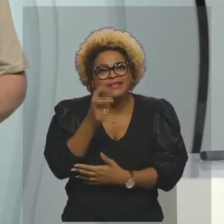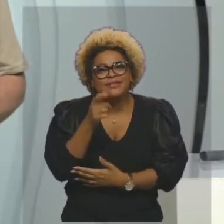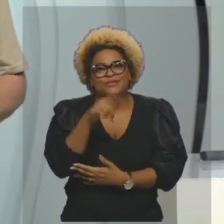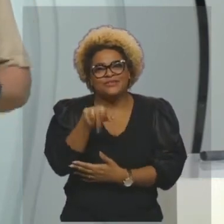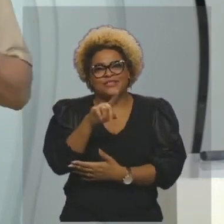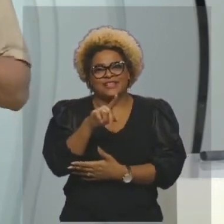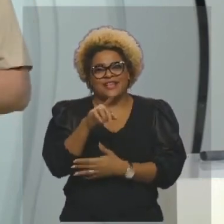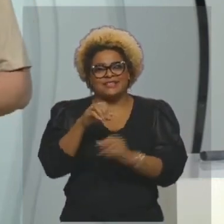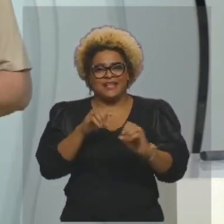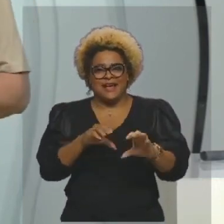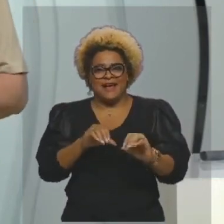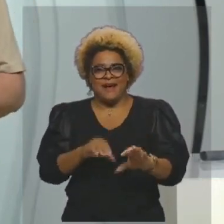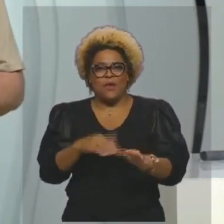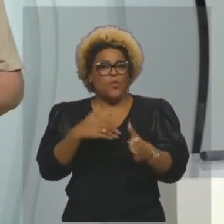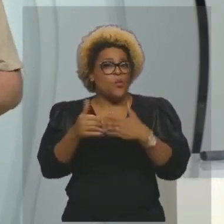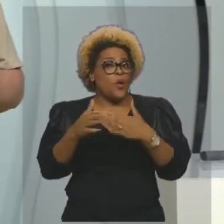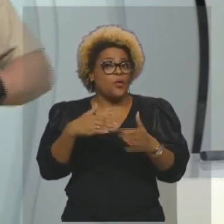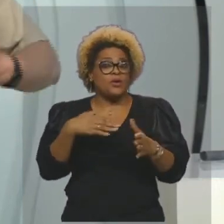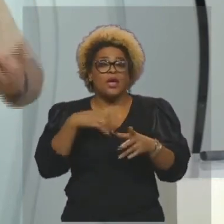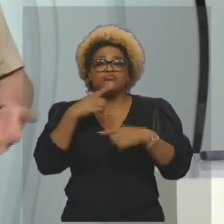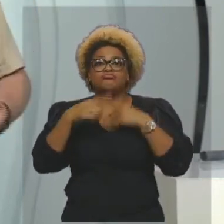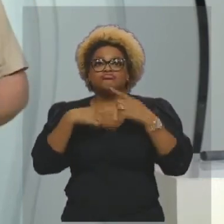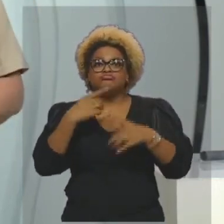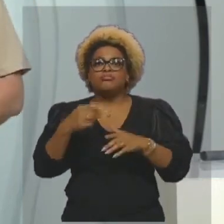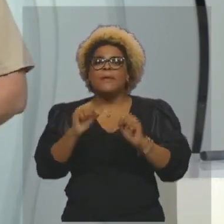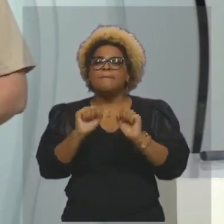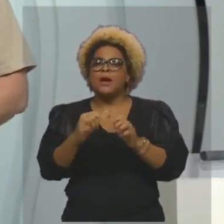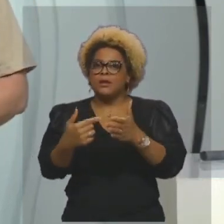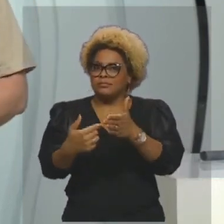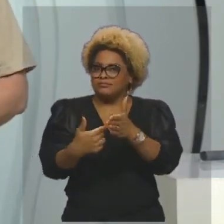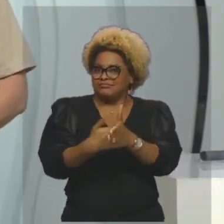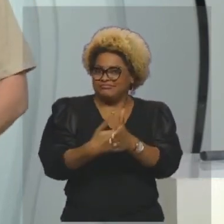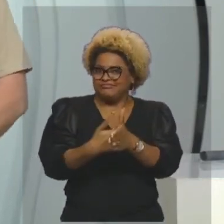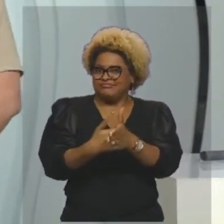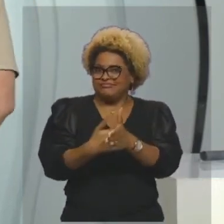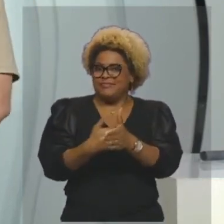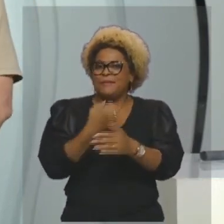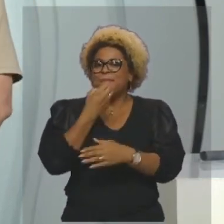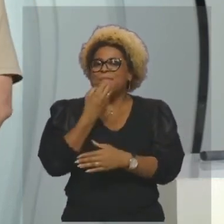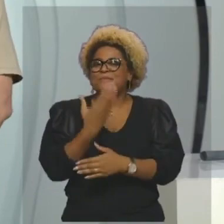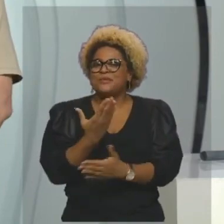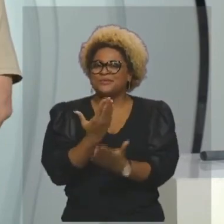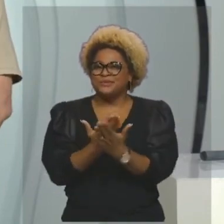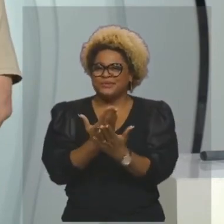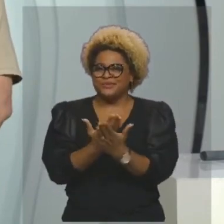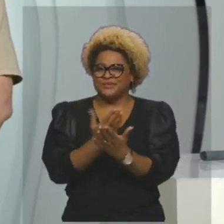tá? Qualquer dúvida que vocês tiverem, estou aqui para ajudá-los. Bons estudos!